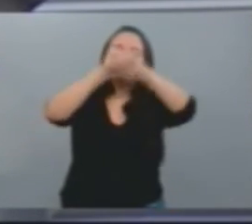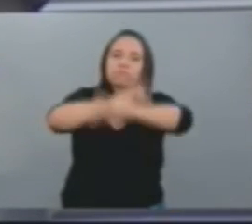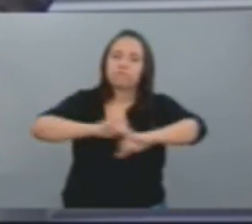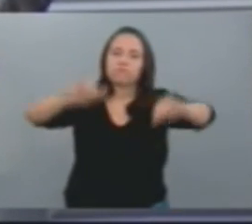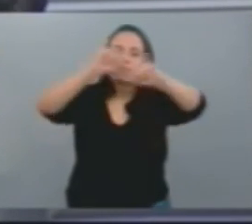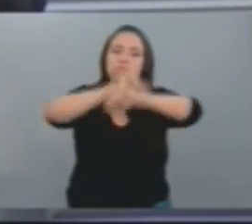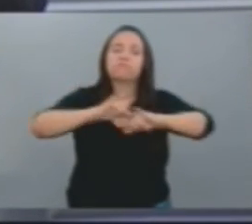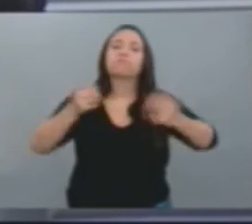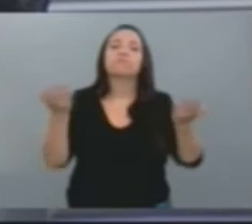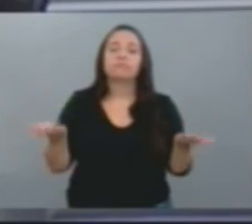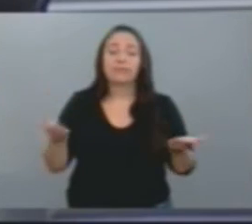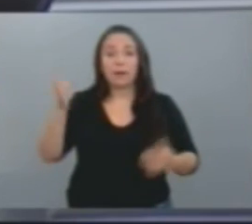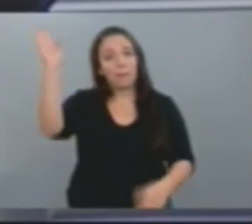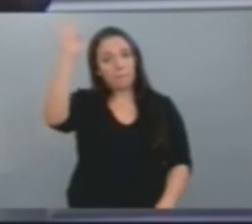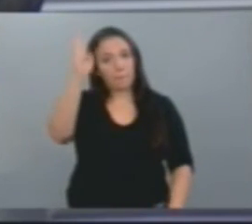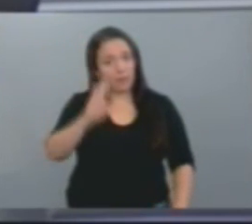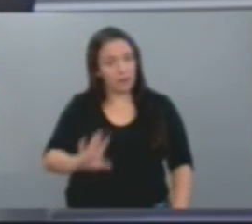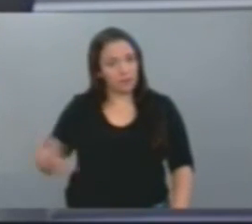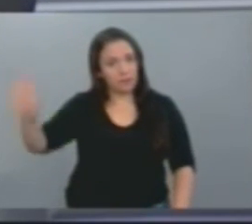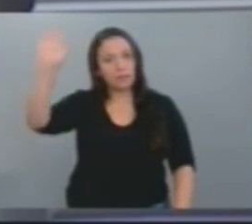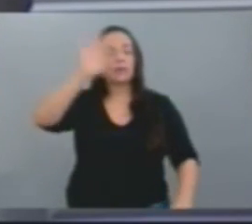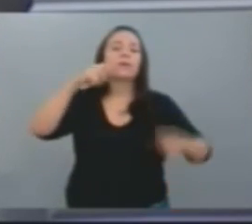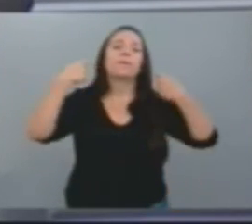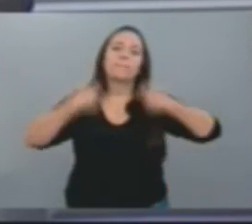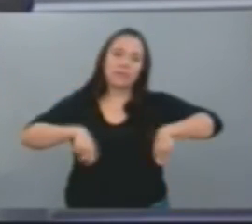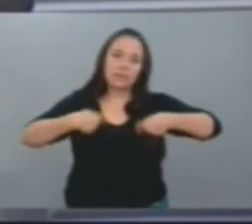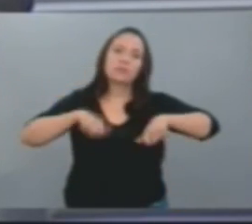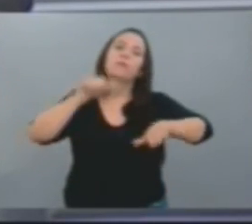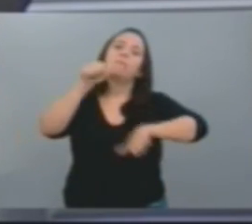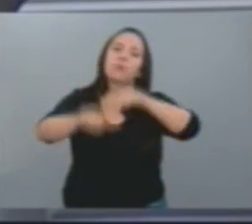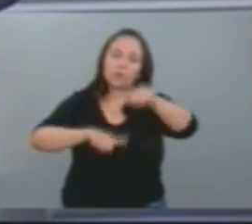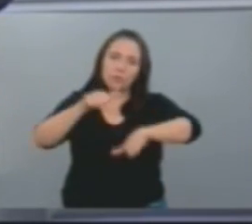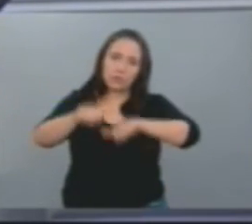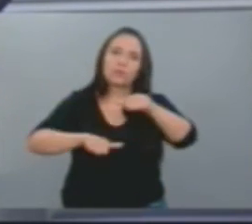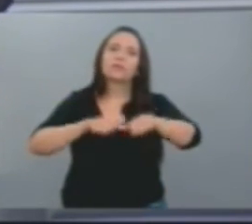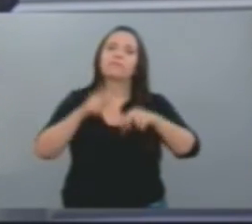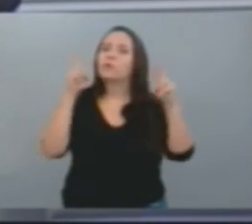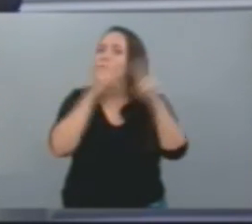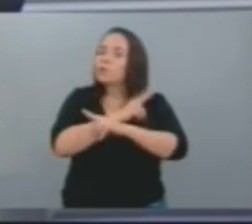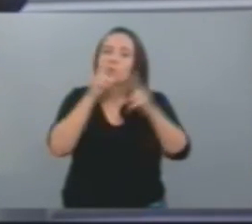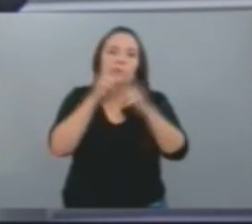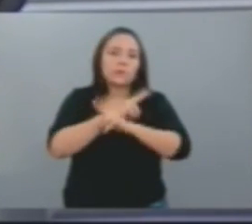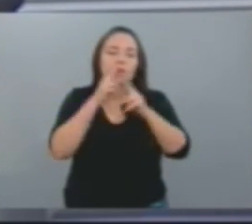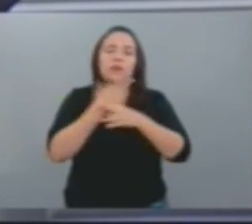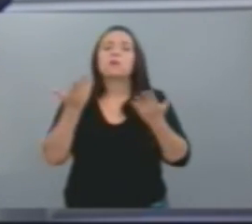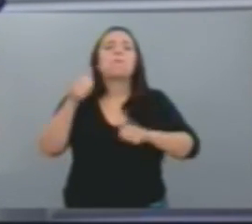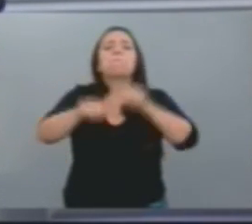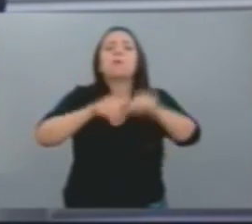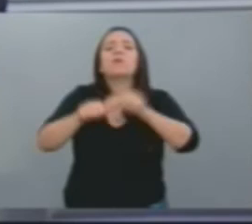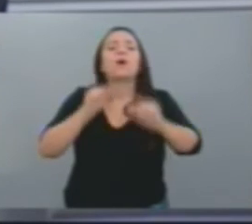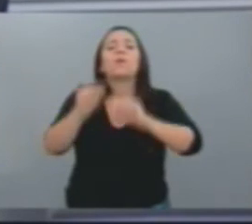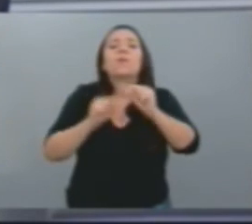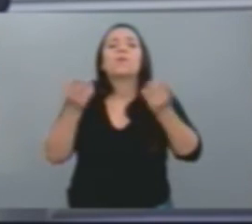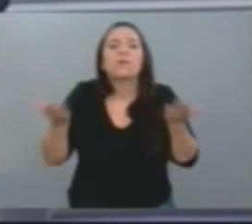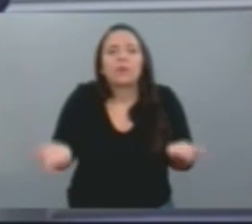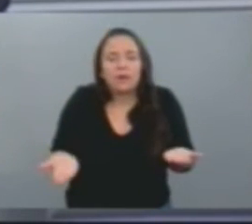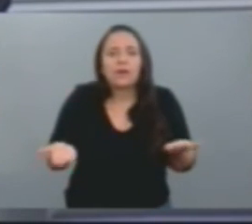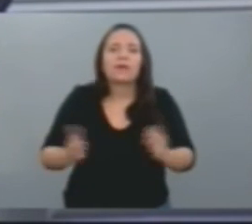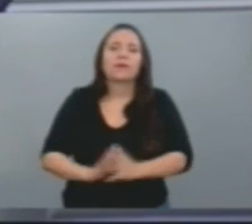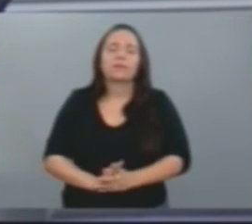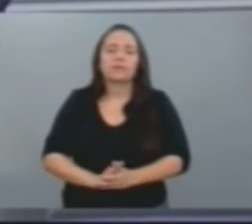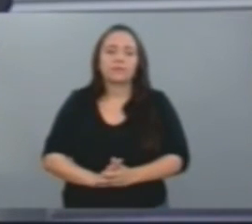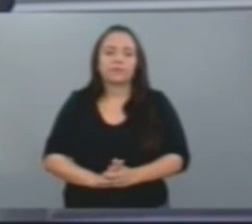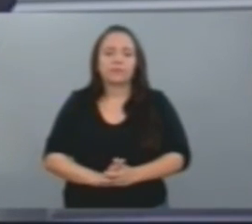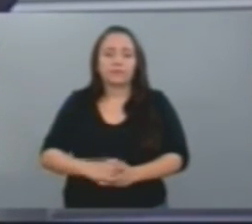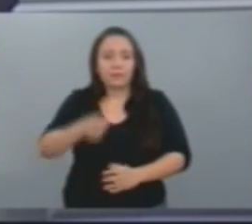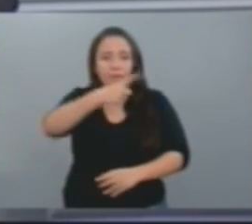contingente foi que o Brasil precisa de mudanças radicais. E dentre as mudanças radicais que